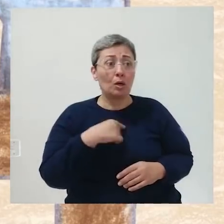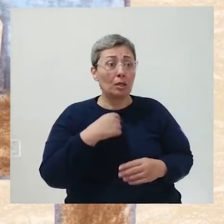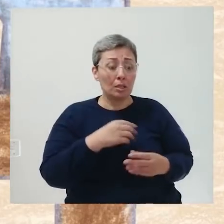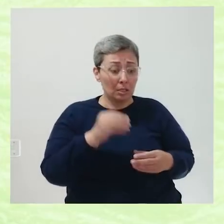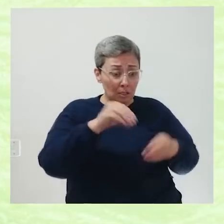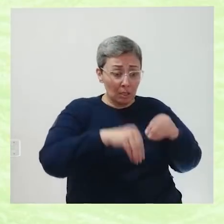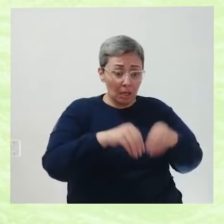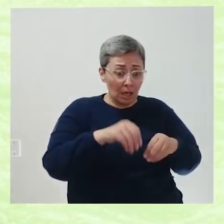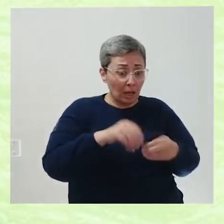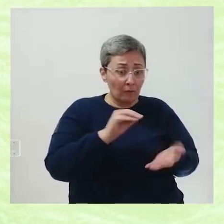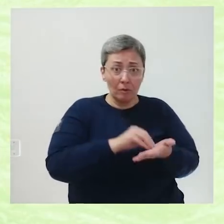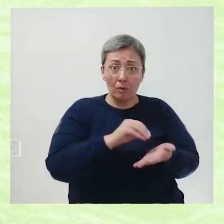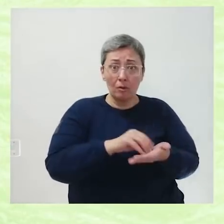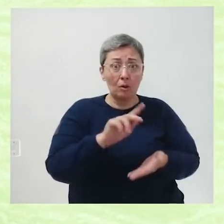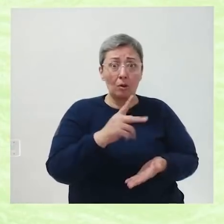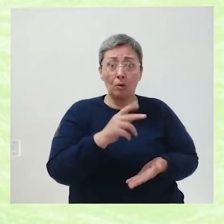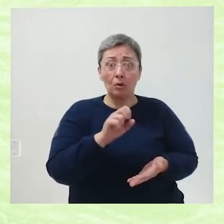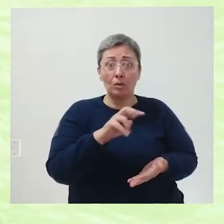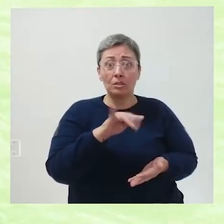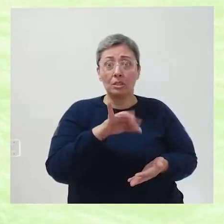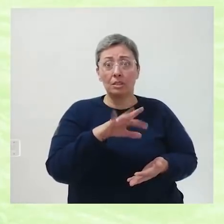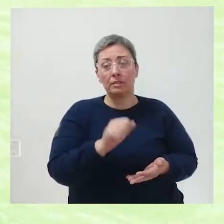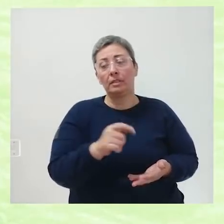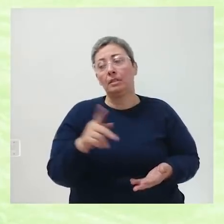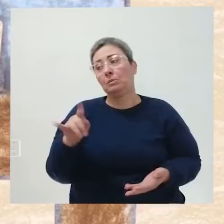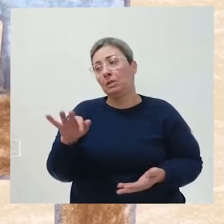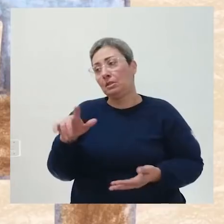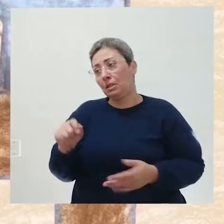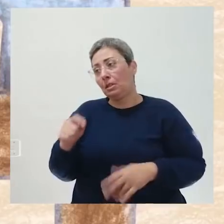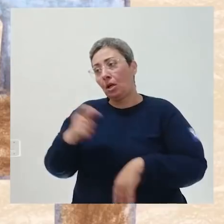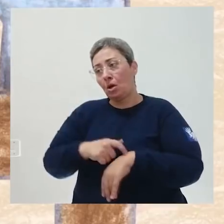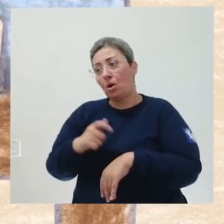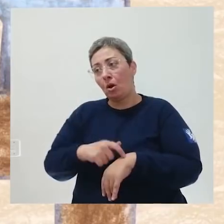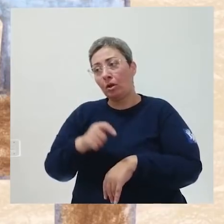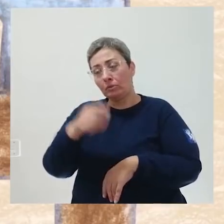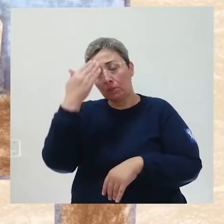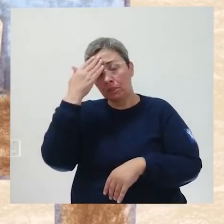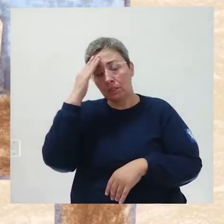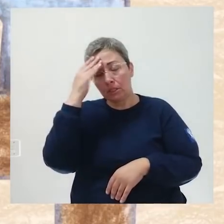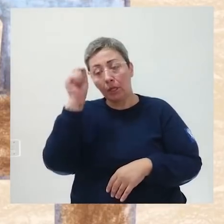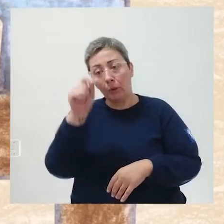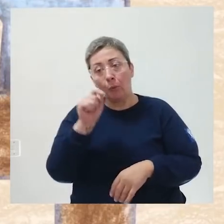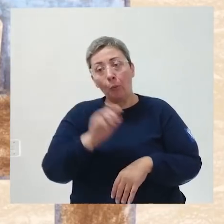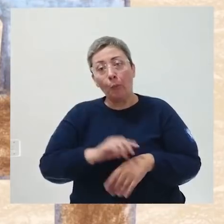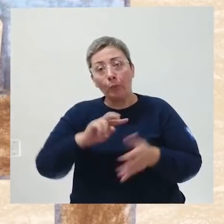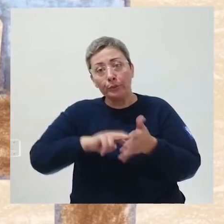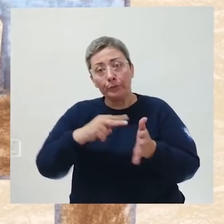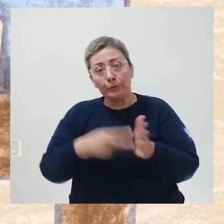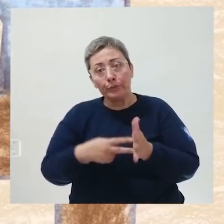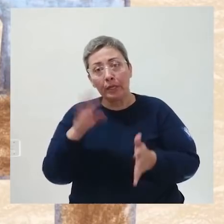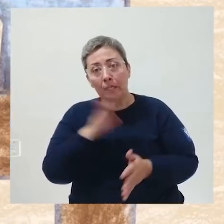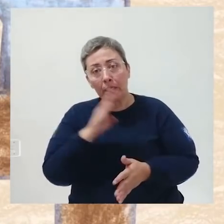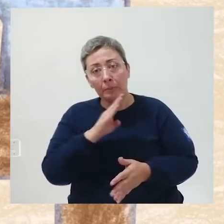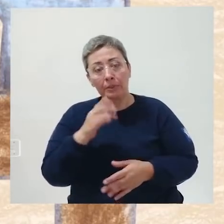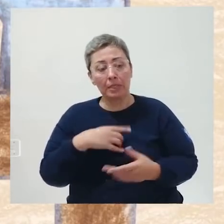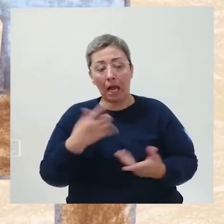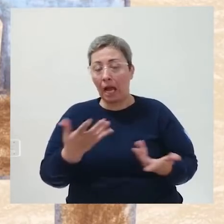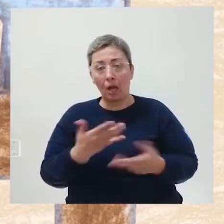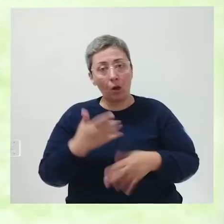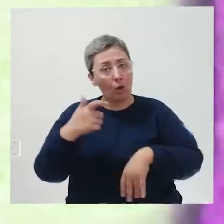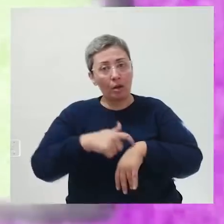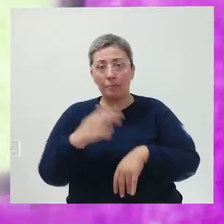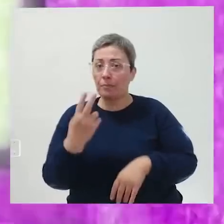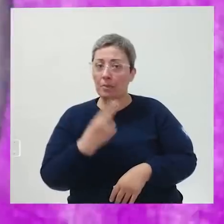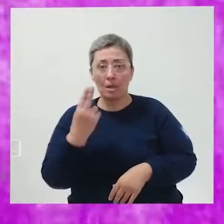que foi? Nós não plantamos a hortênsia. Patrícia, tá na hora de você entender o que é